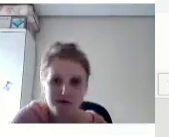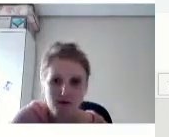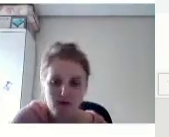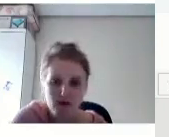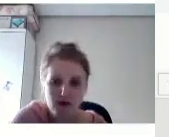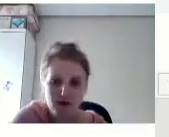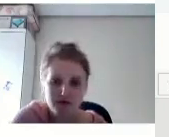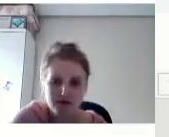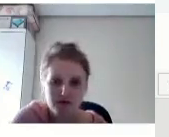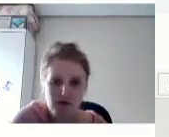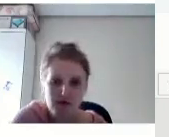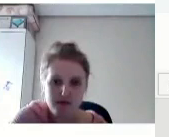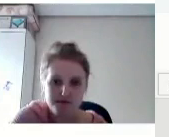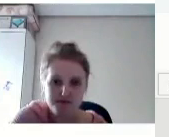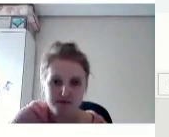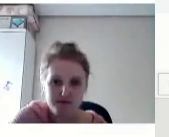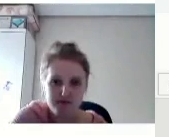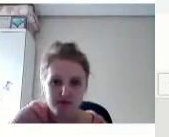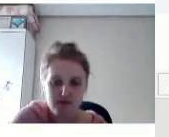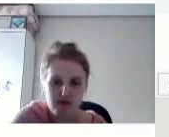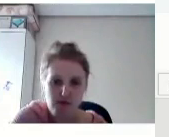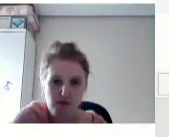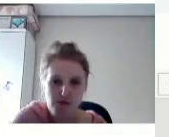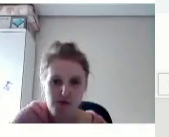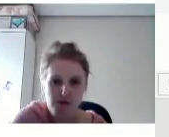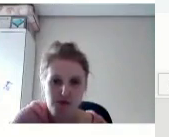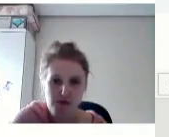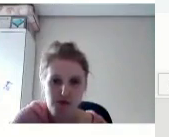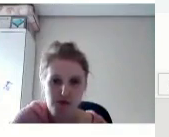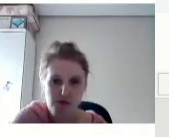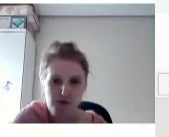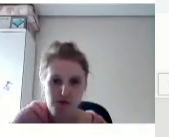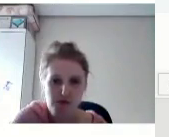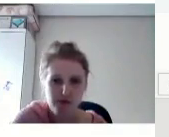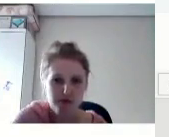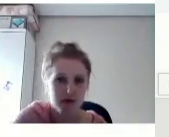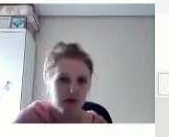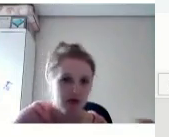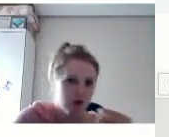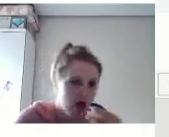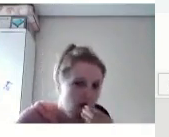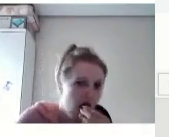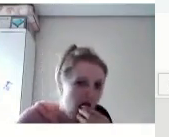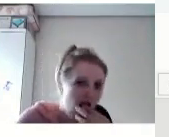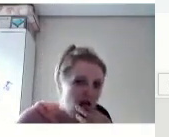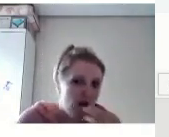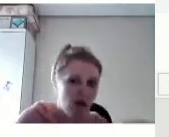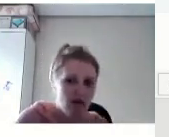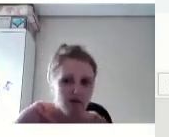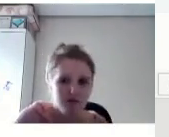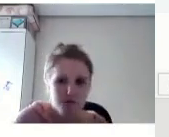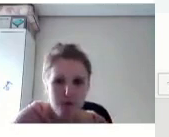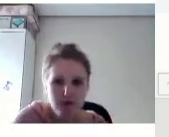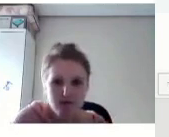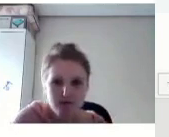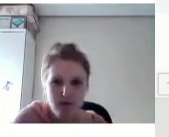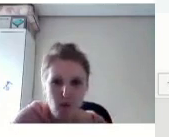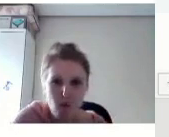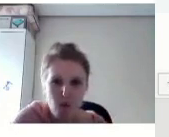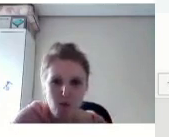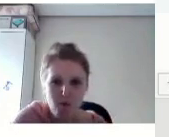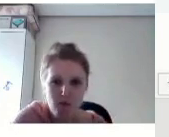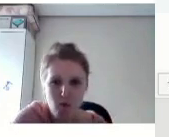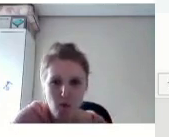temporal do campo conjugado, momento conjugado π, certo? Onde eu vou substituir as derivadas funcionais do